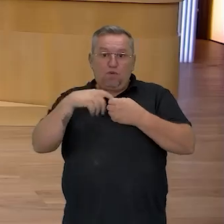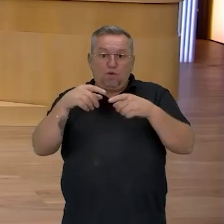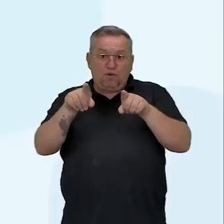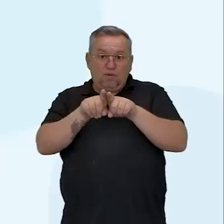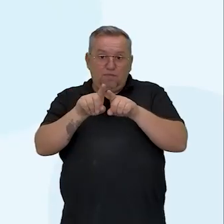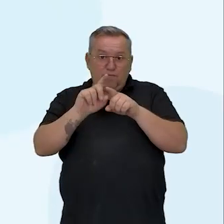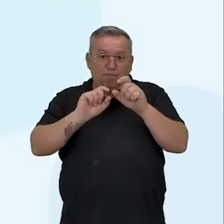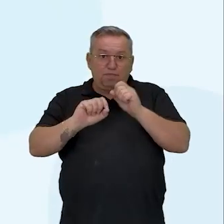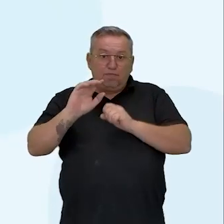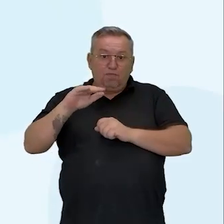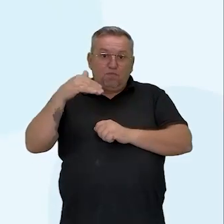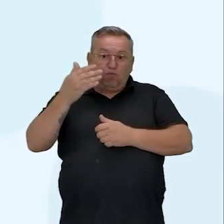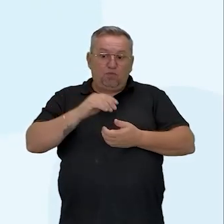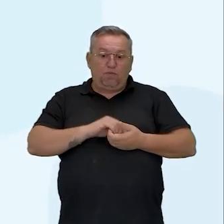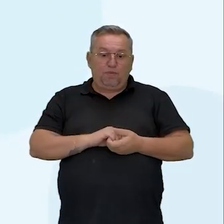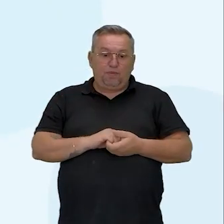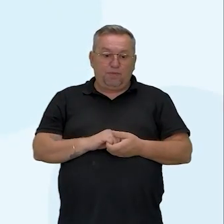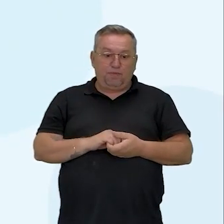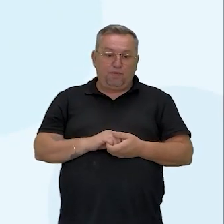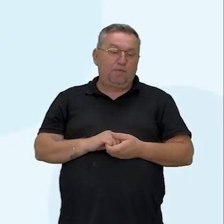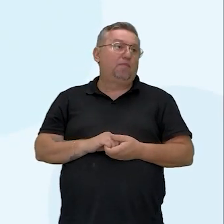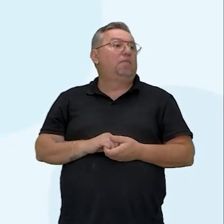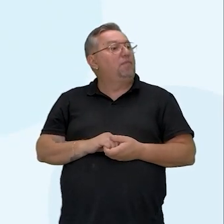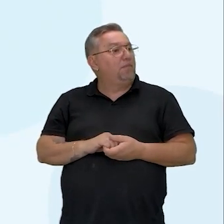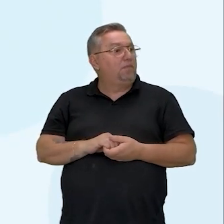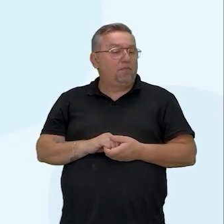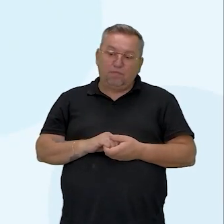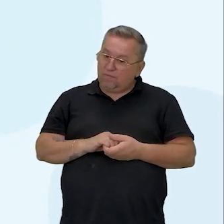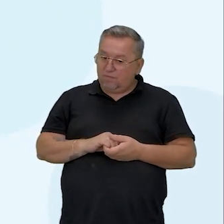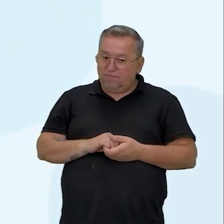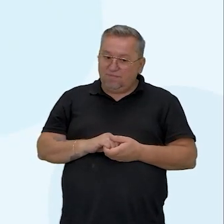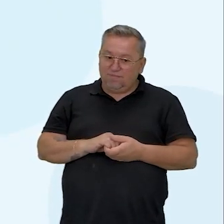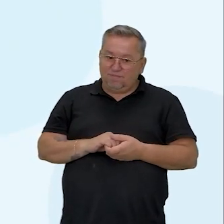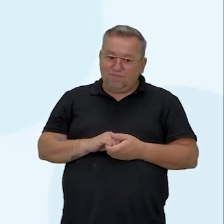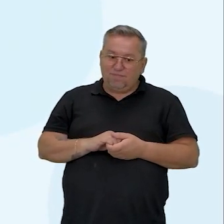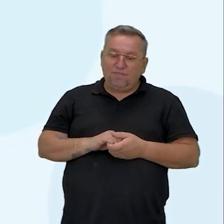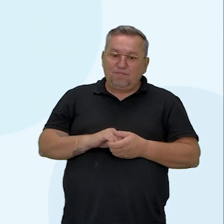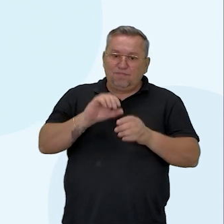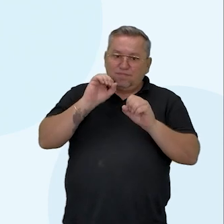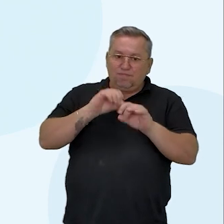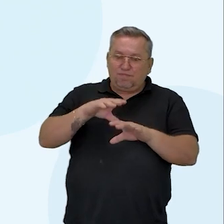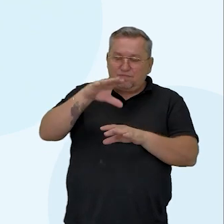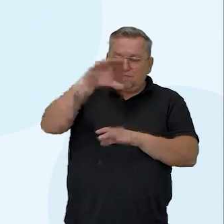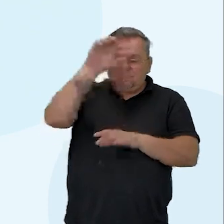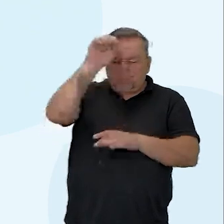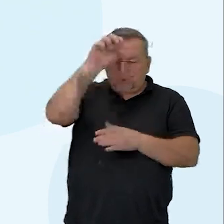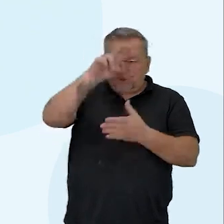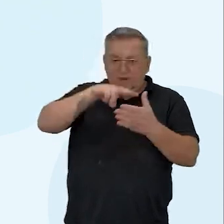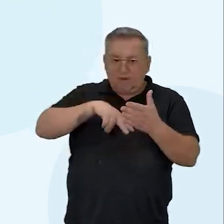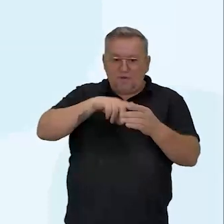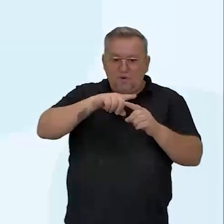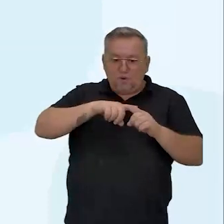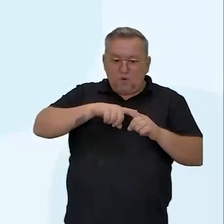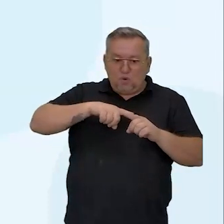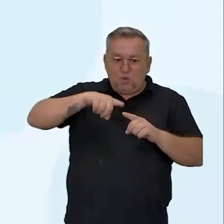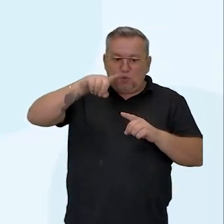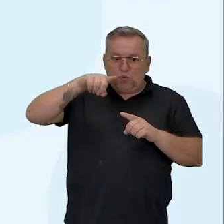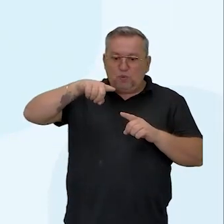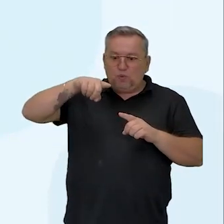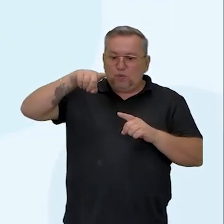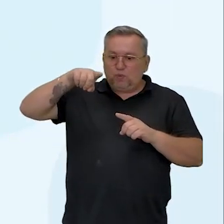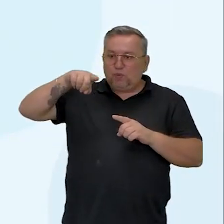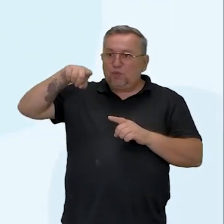próximo, a alfabetização, ela dá um salto, hein? Olha aqui, Mafê, 1872, menos